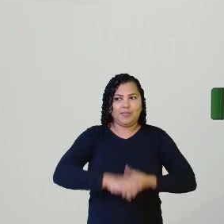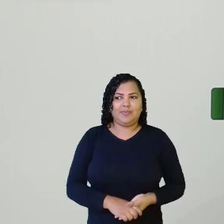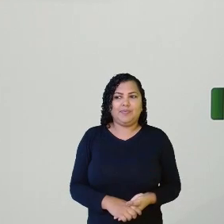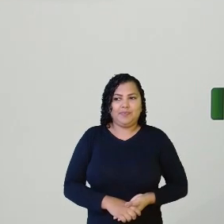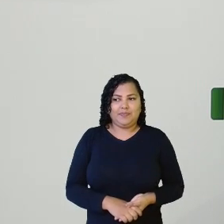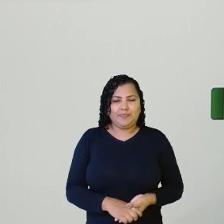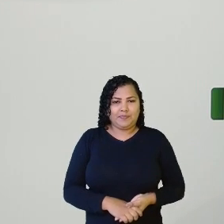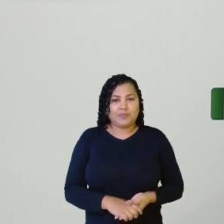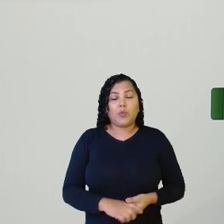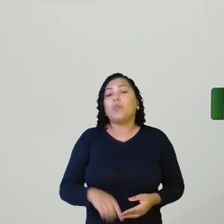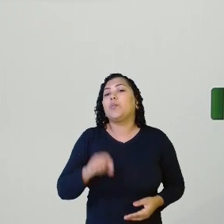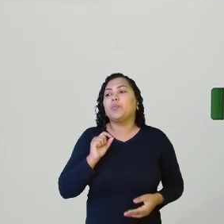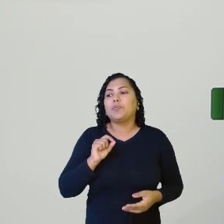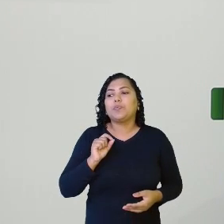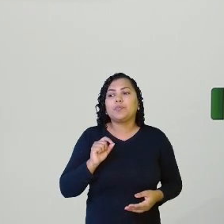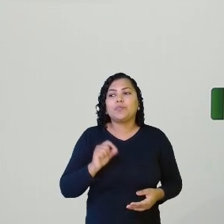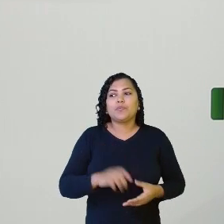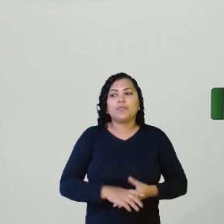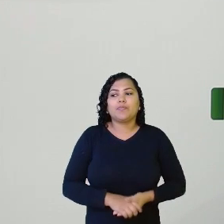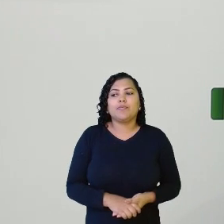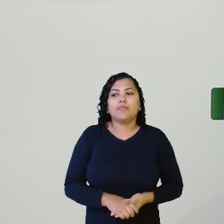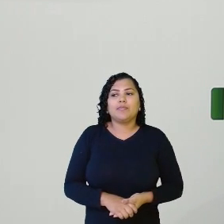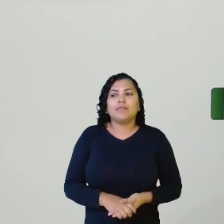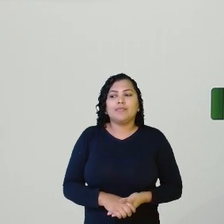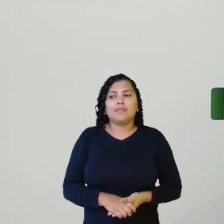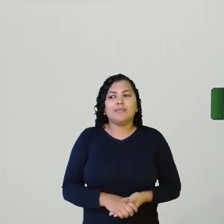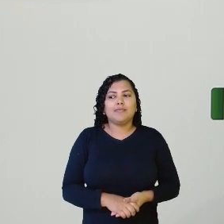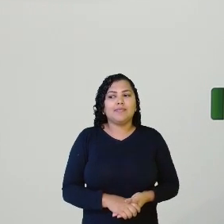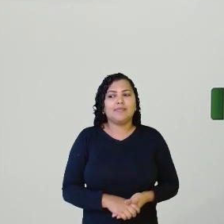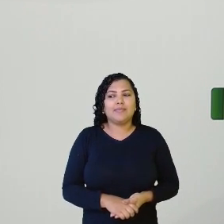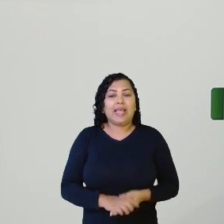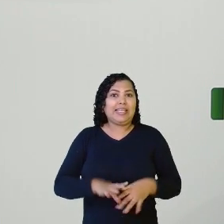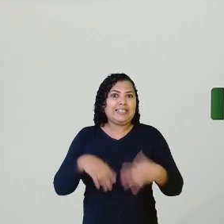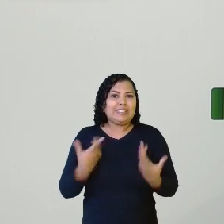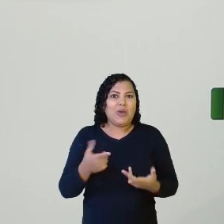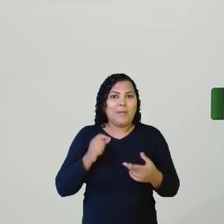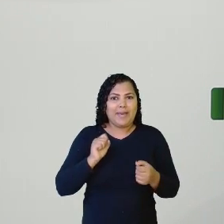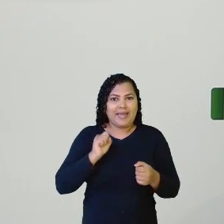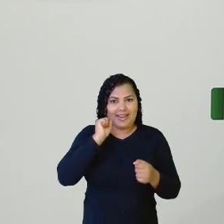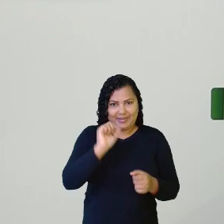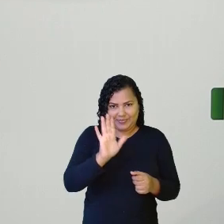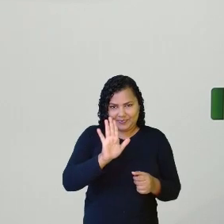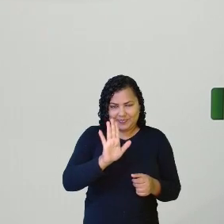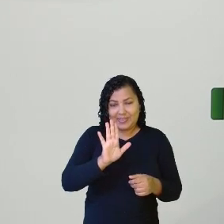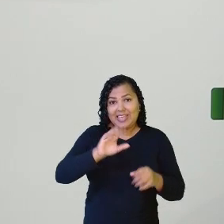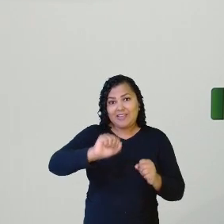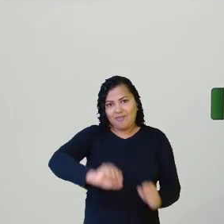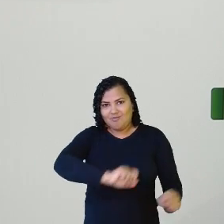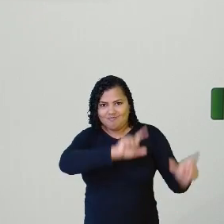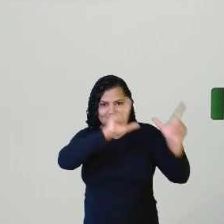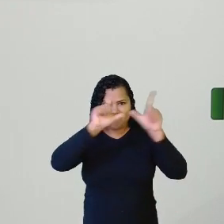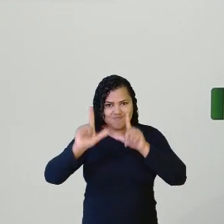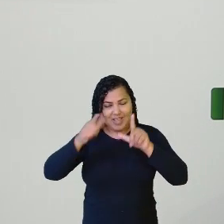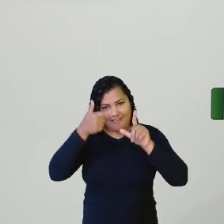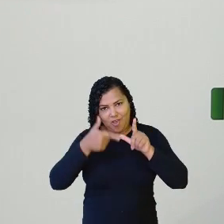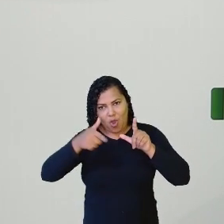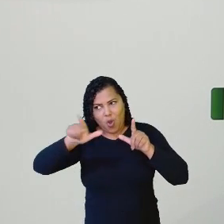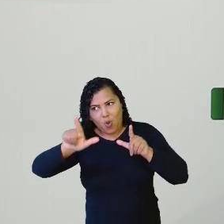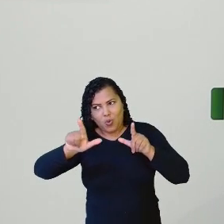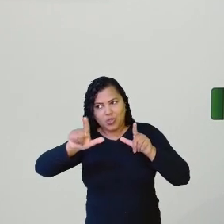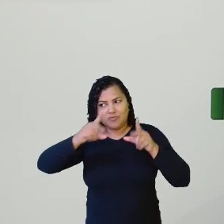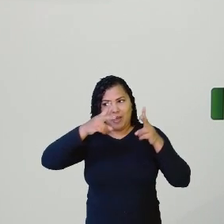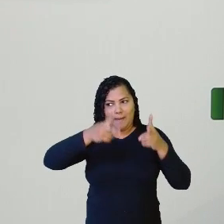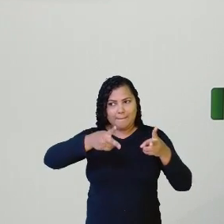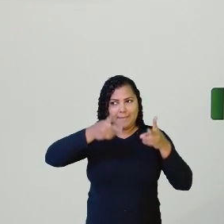vamos observar. Parece que o passador aqui não está funcionando agora. Vamos ver aqui o que a